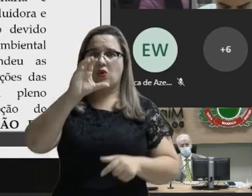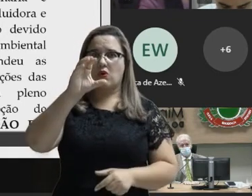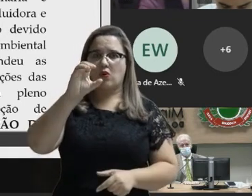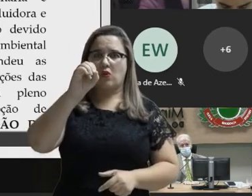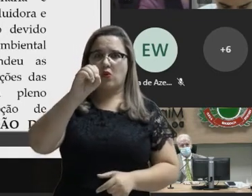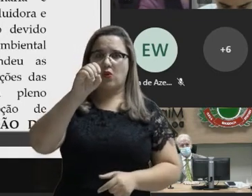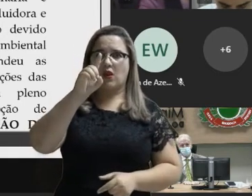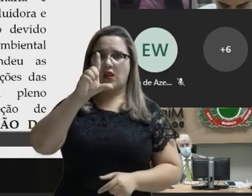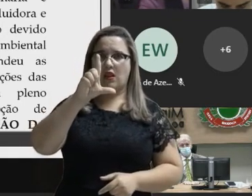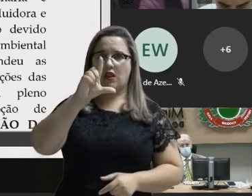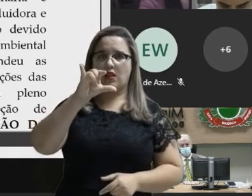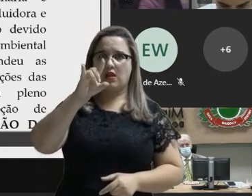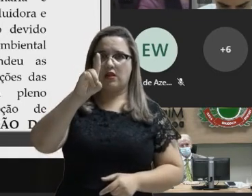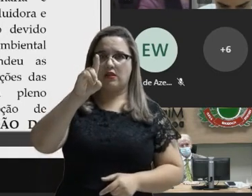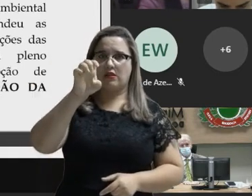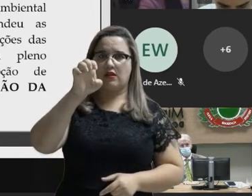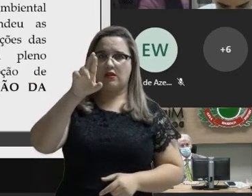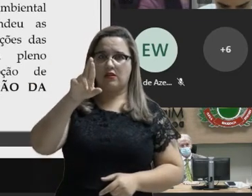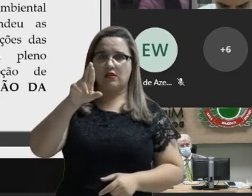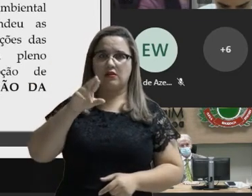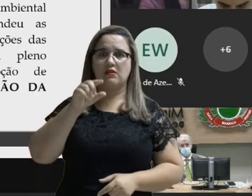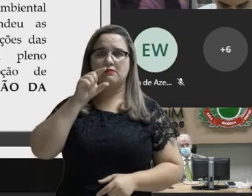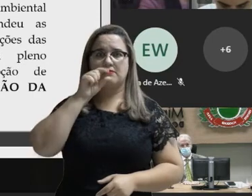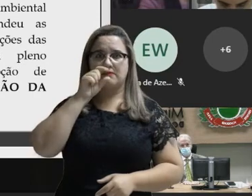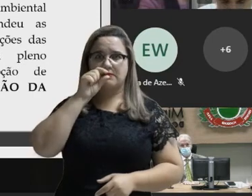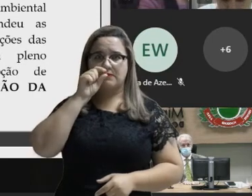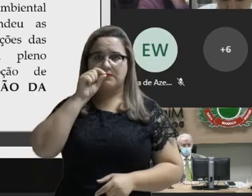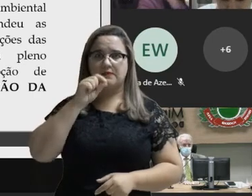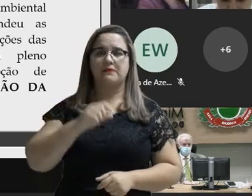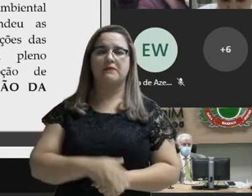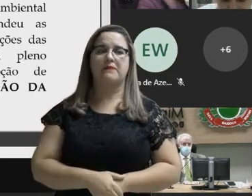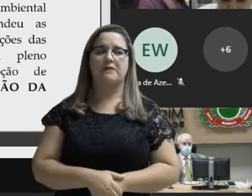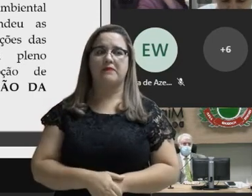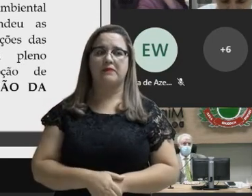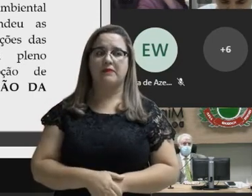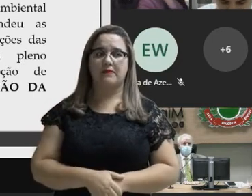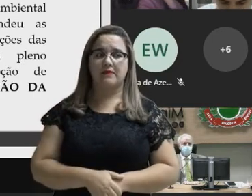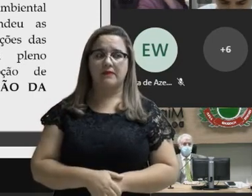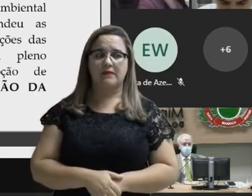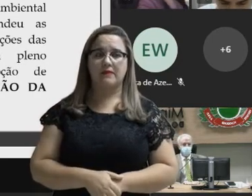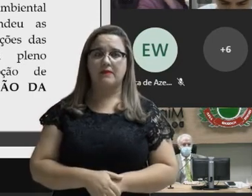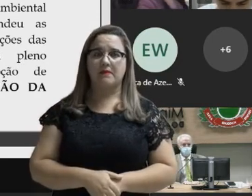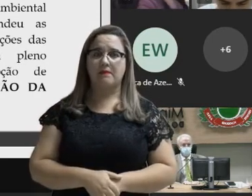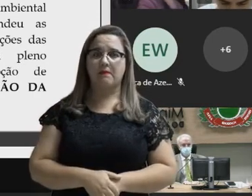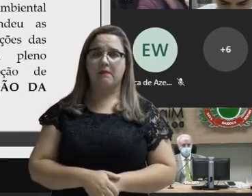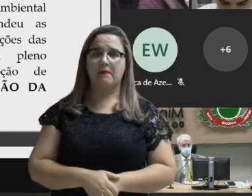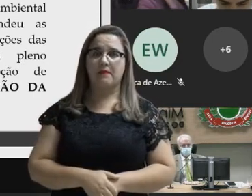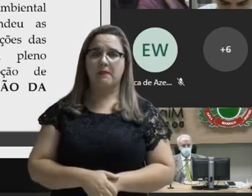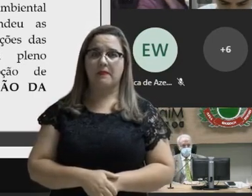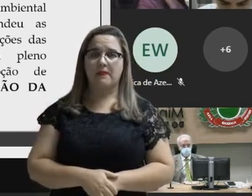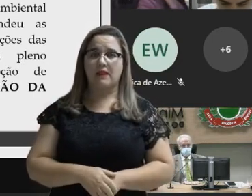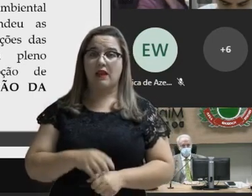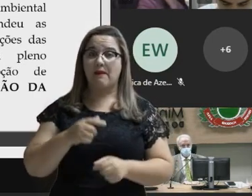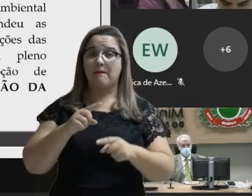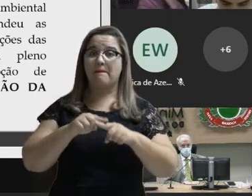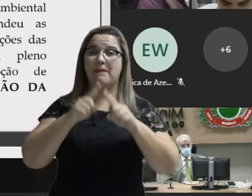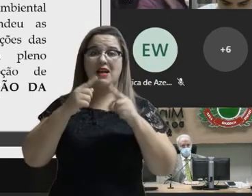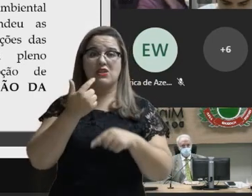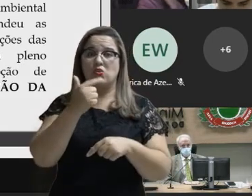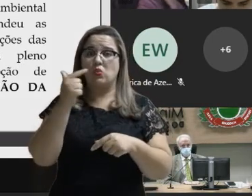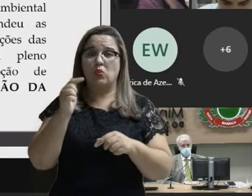Políder, se ele exerce atividade potencialmente poluidora, sem o devido licenciamento